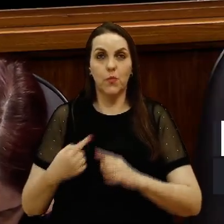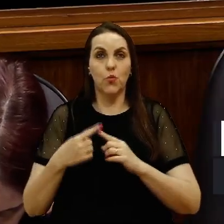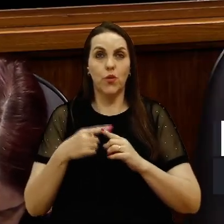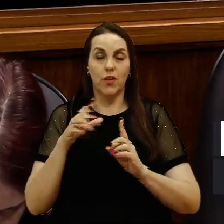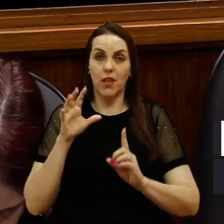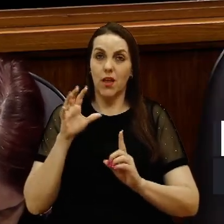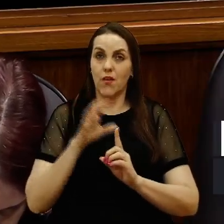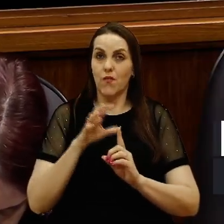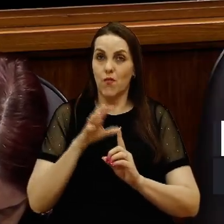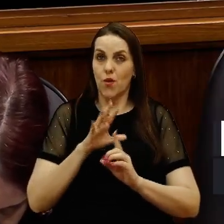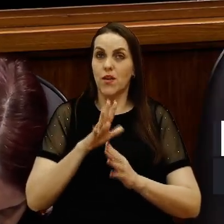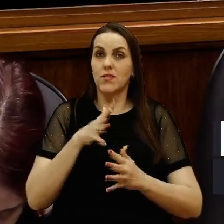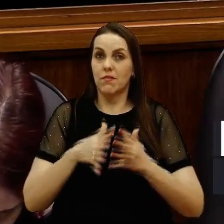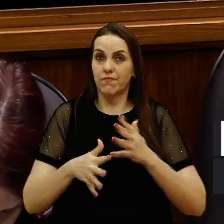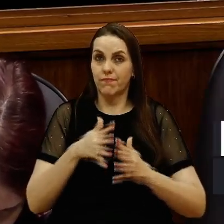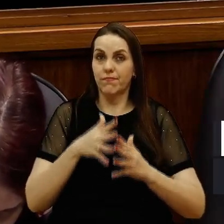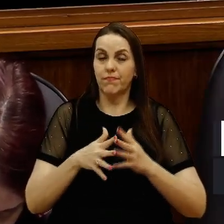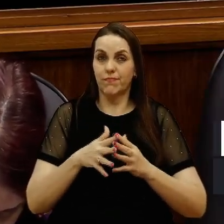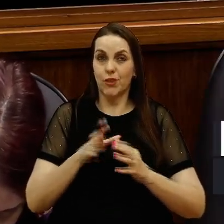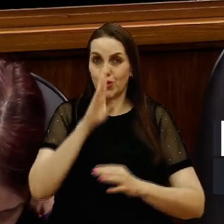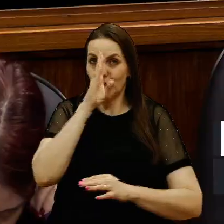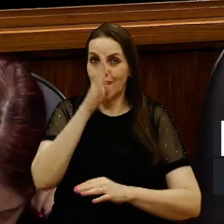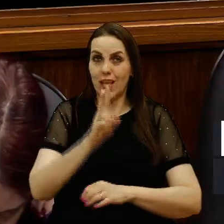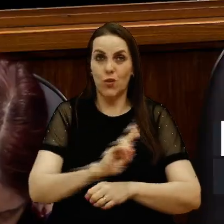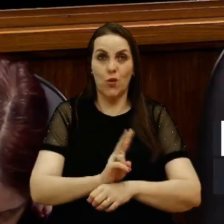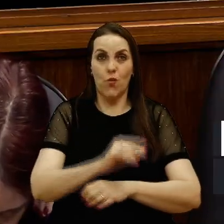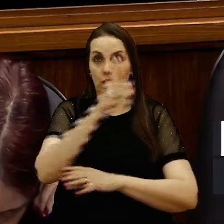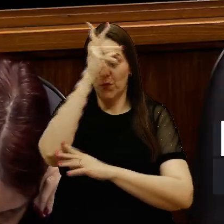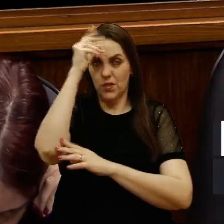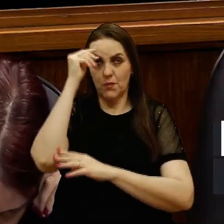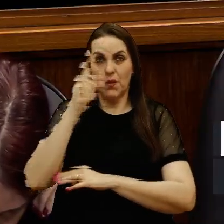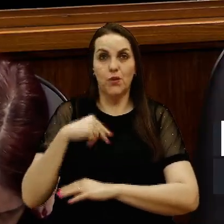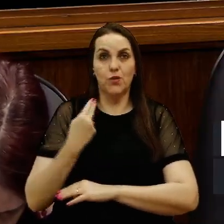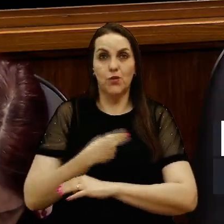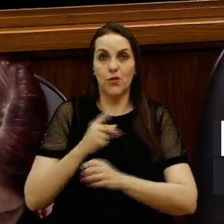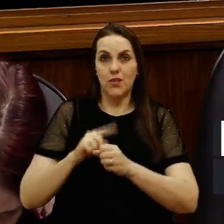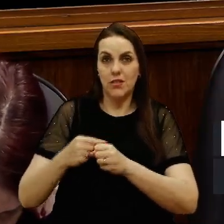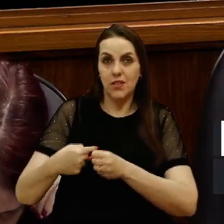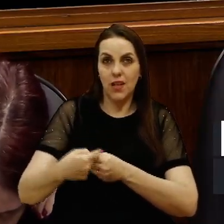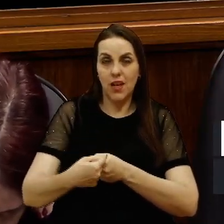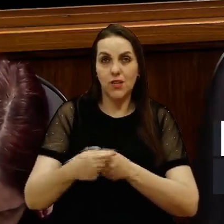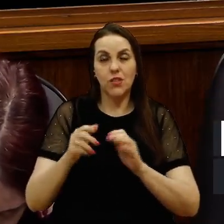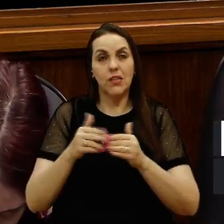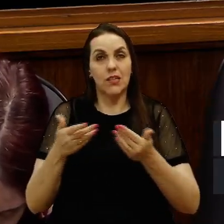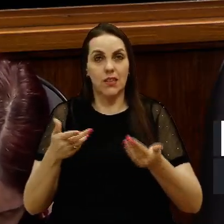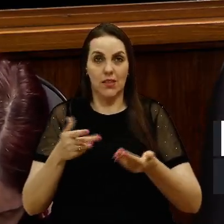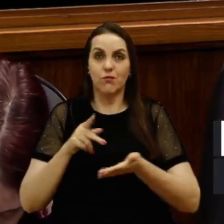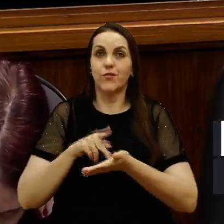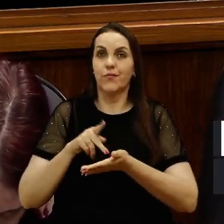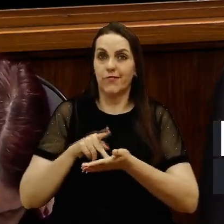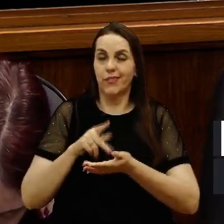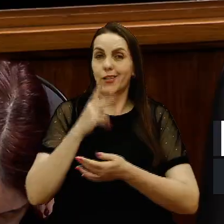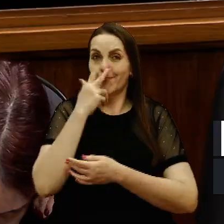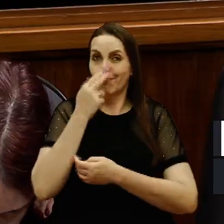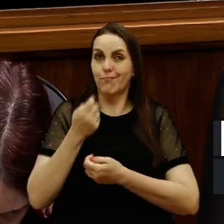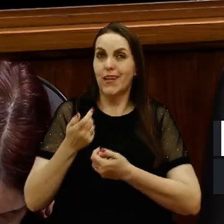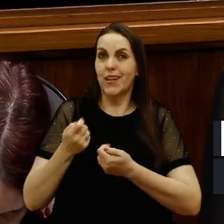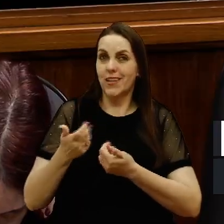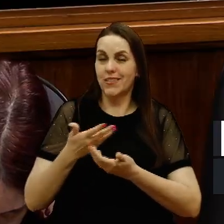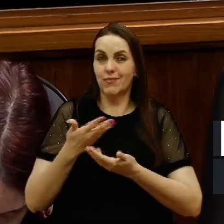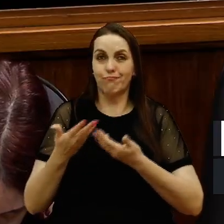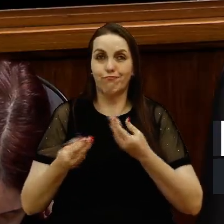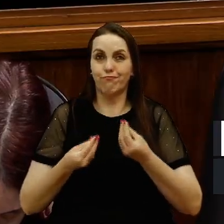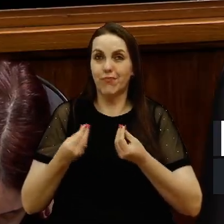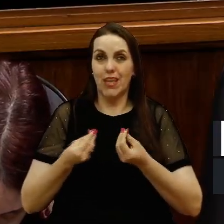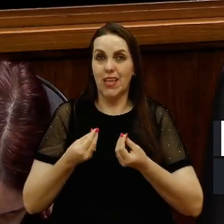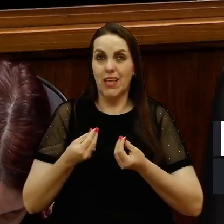isso irá interferir diretamente nas guardas municipais, nos nossos municípios. Então, de fato, me parece quase que